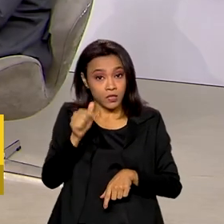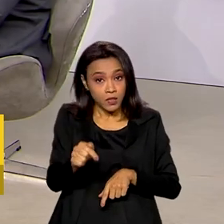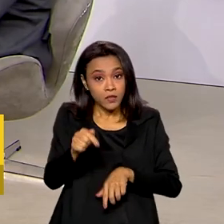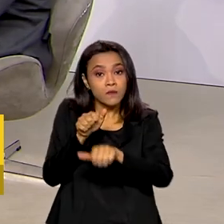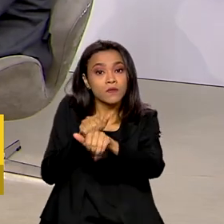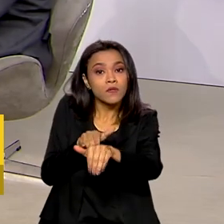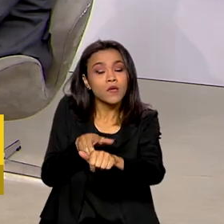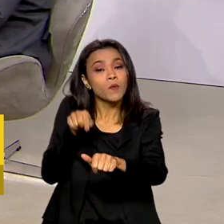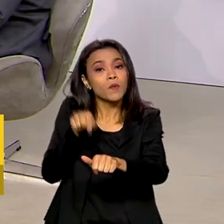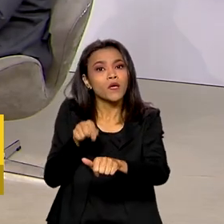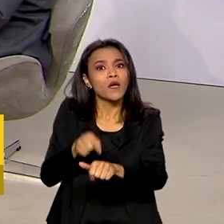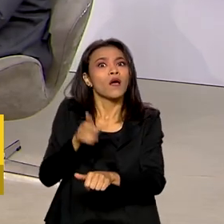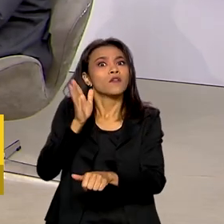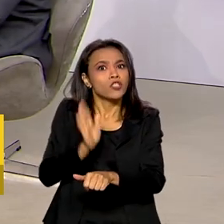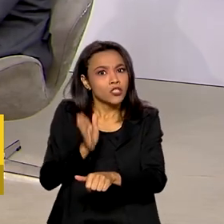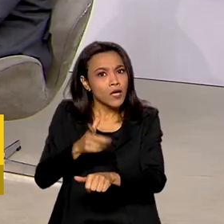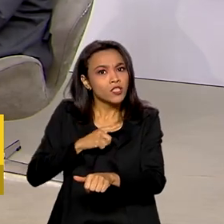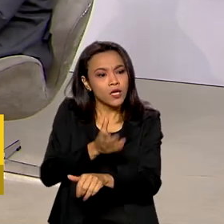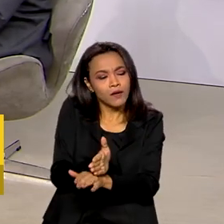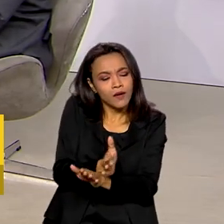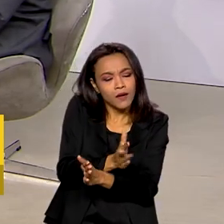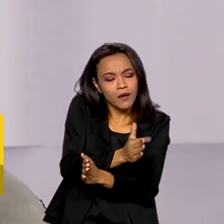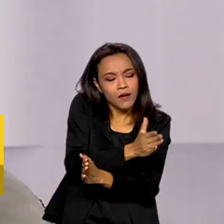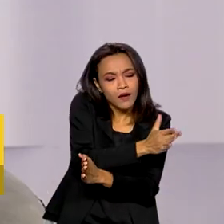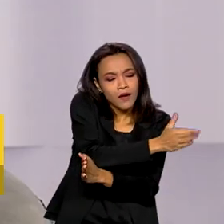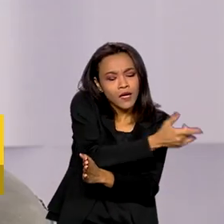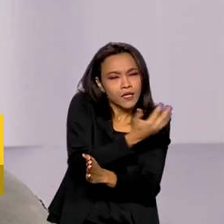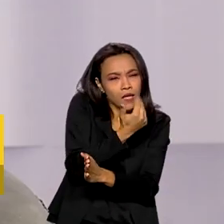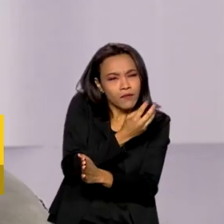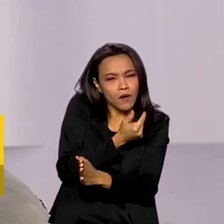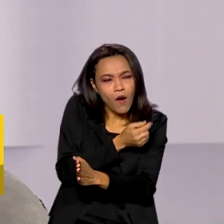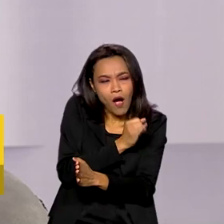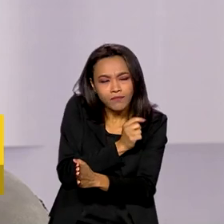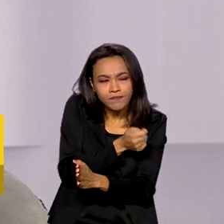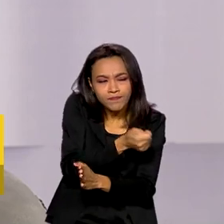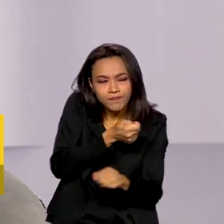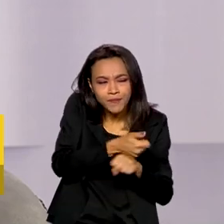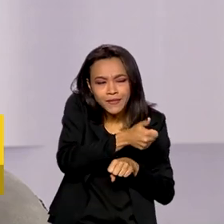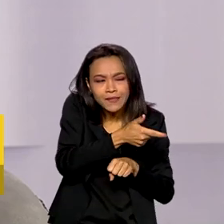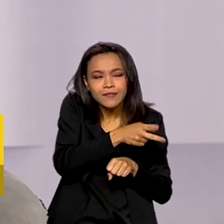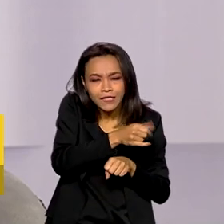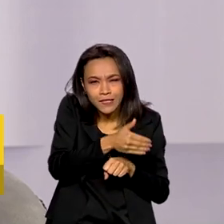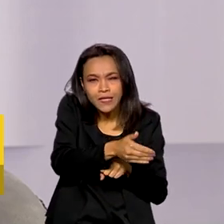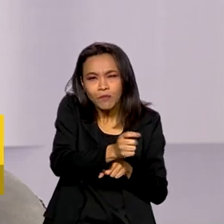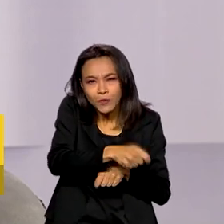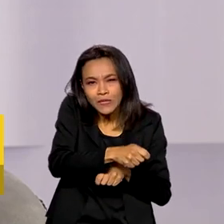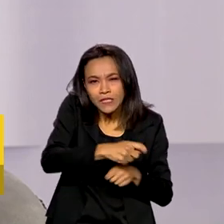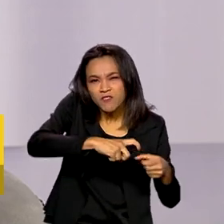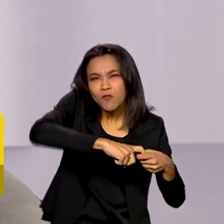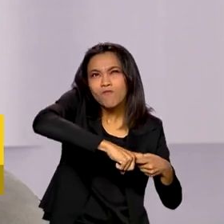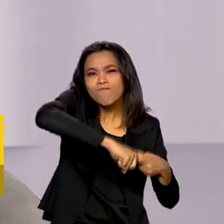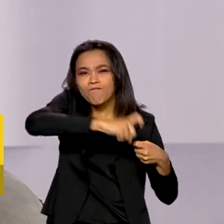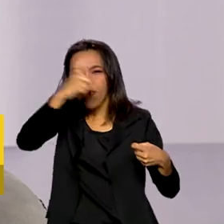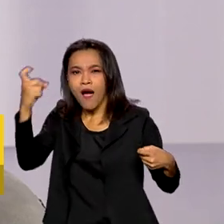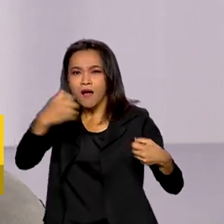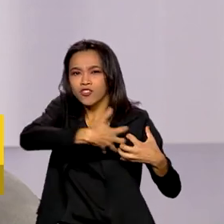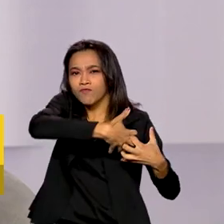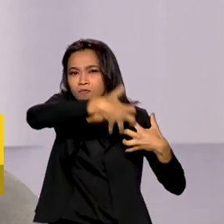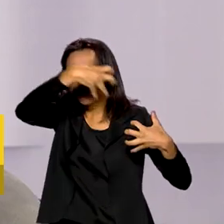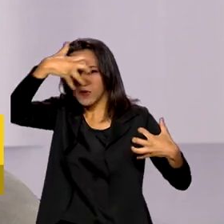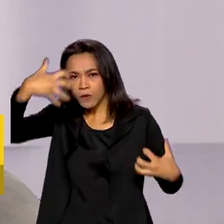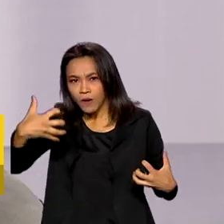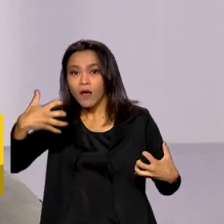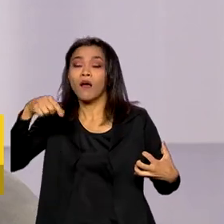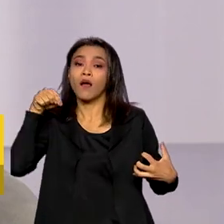ele já tinha dado vários sinais de que a ruptura era possível, mas que seria interessante manter o Reino Unido. O